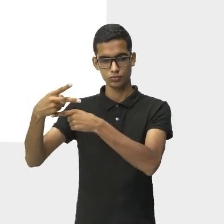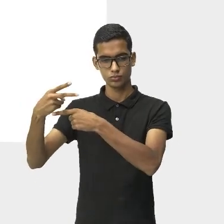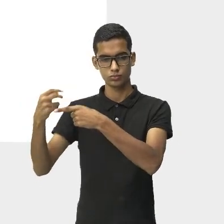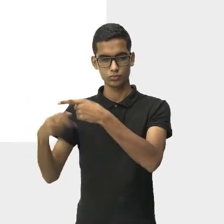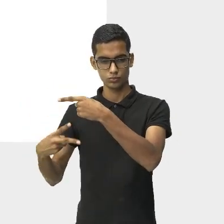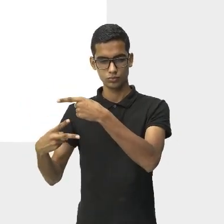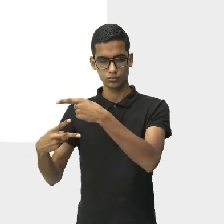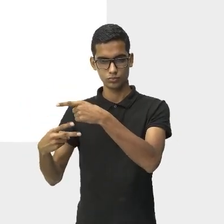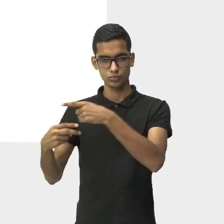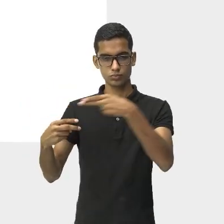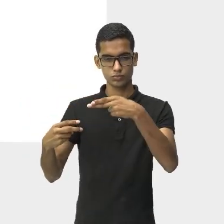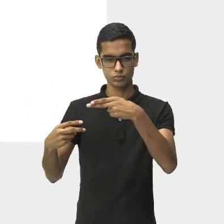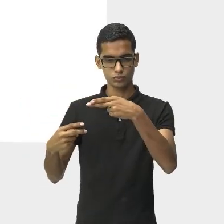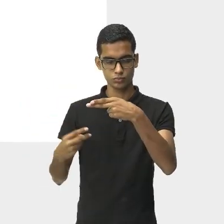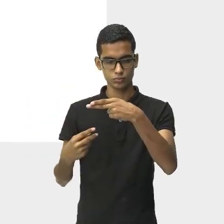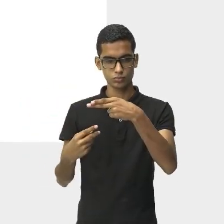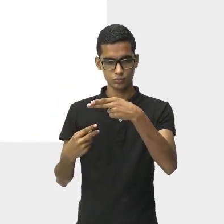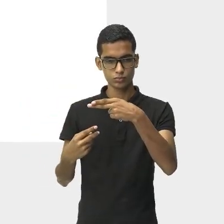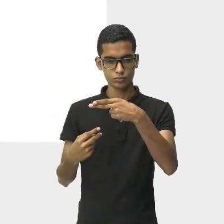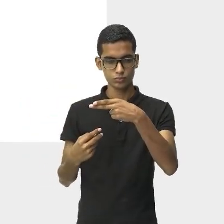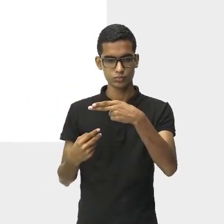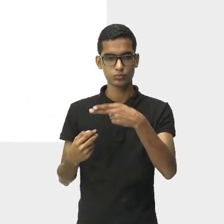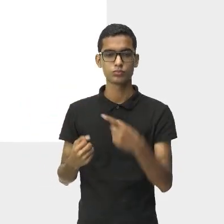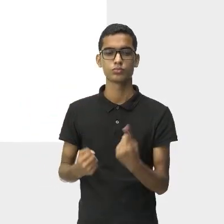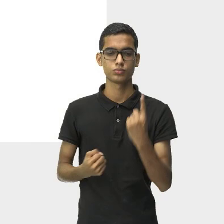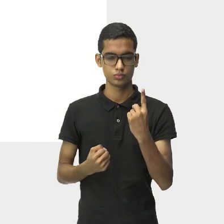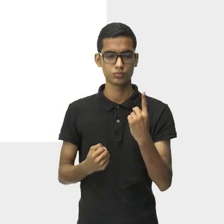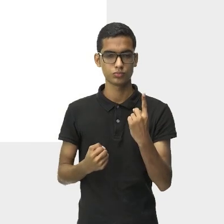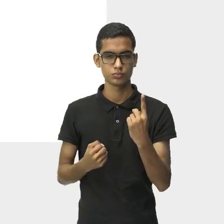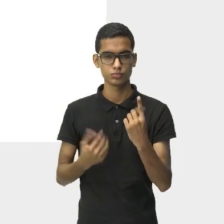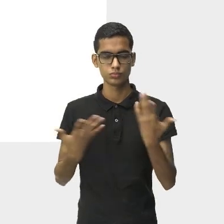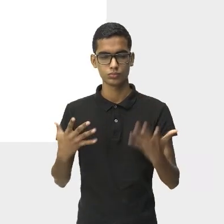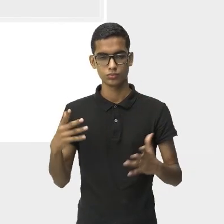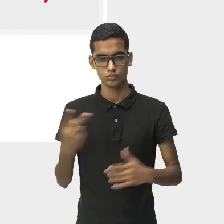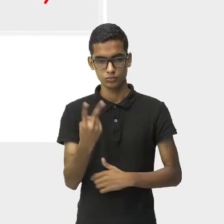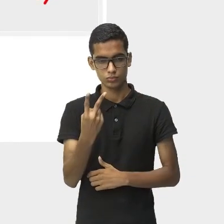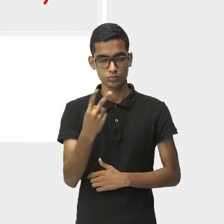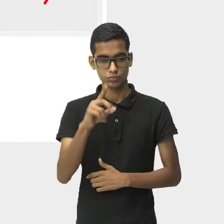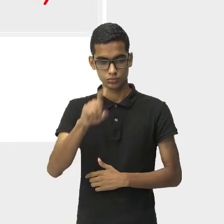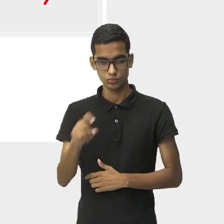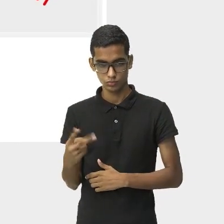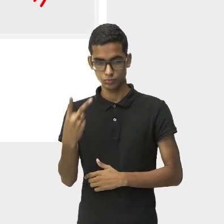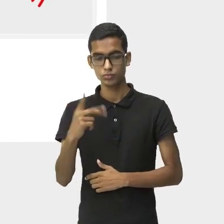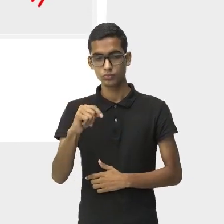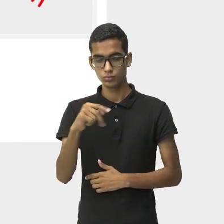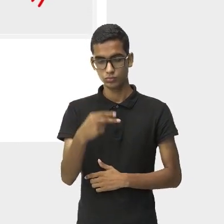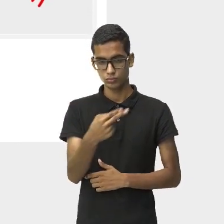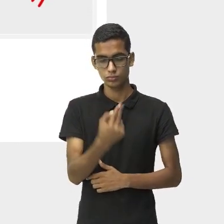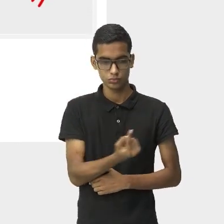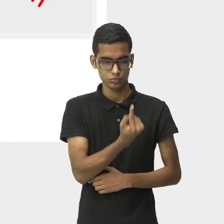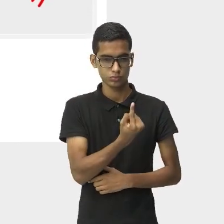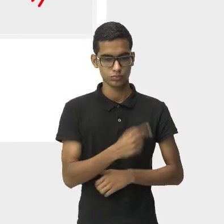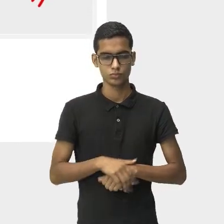1. Olha só. Então, o valor de x2 que nós estávamos procurando